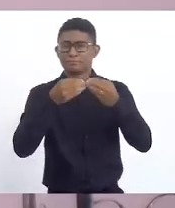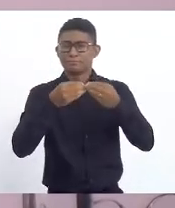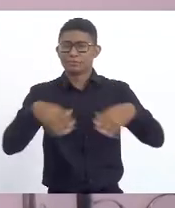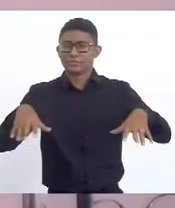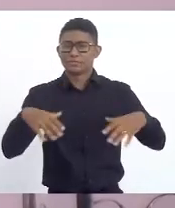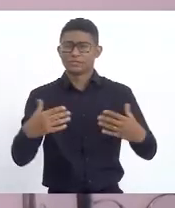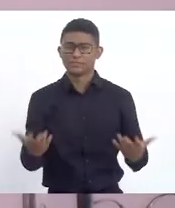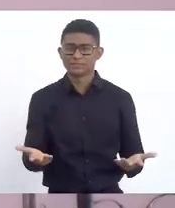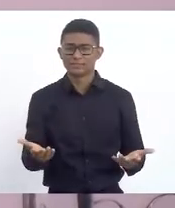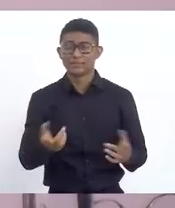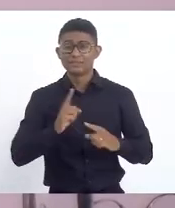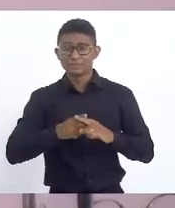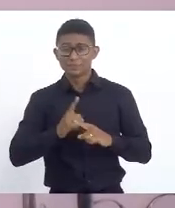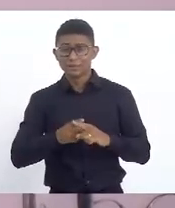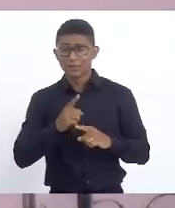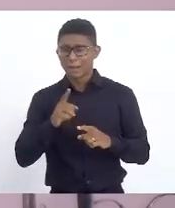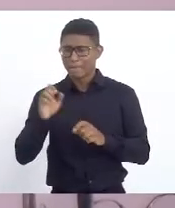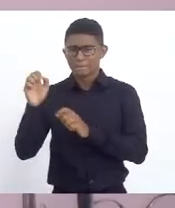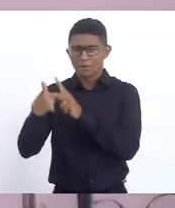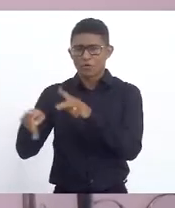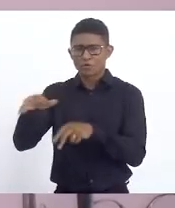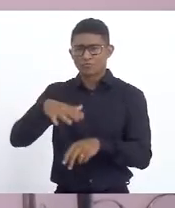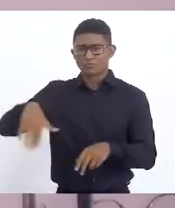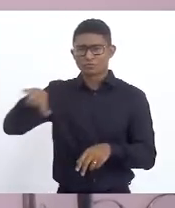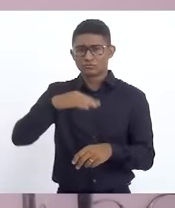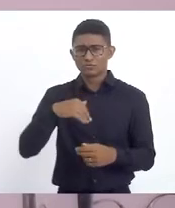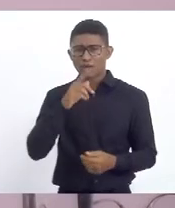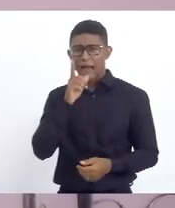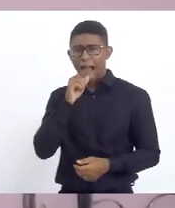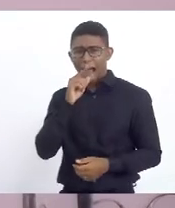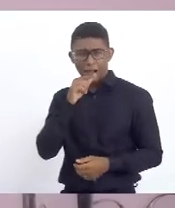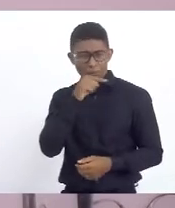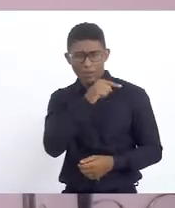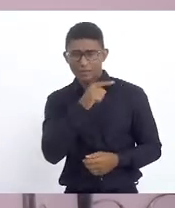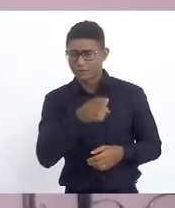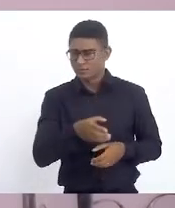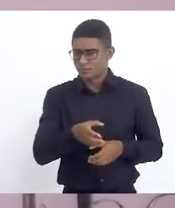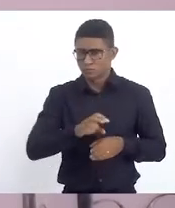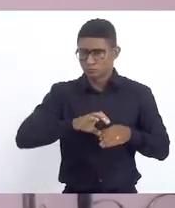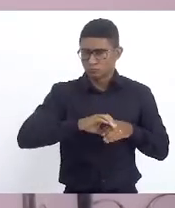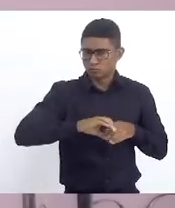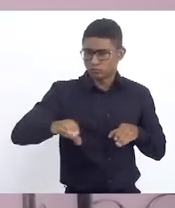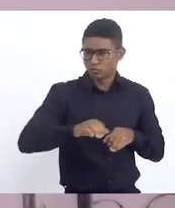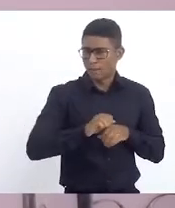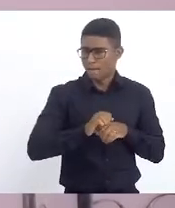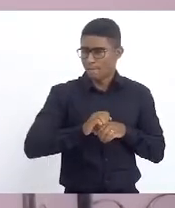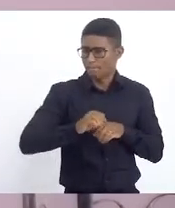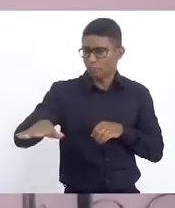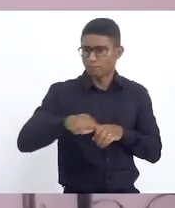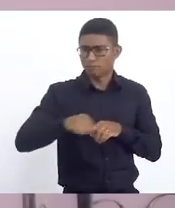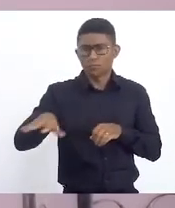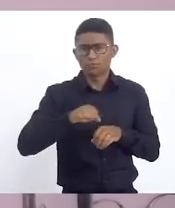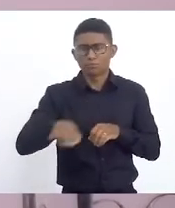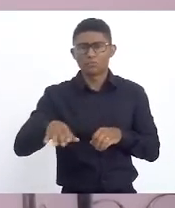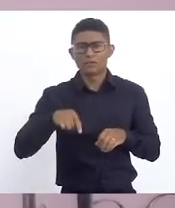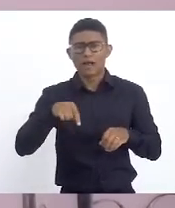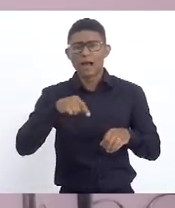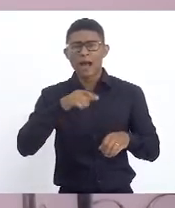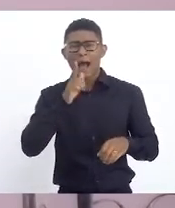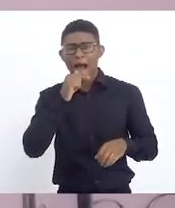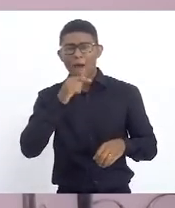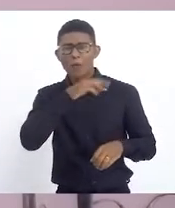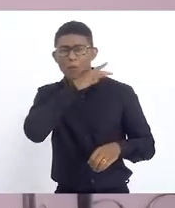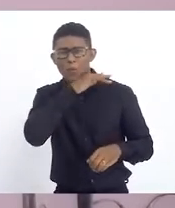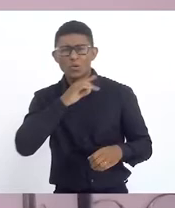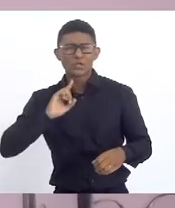para a população água de péssima qualidade. Há 4 anos atrás, eu